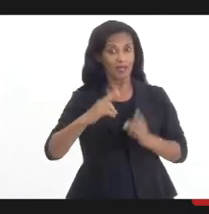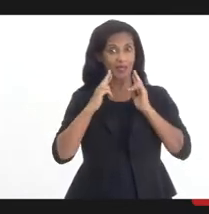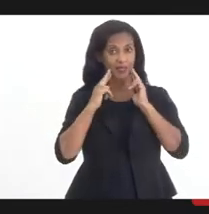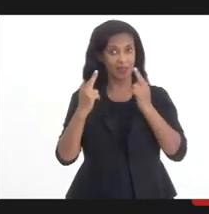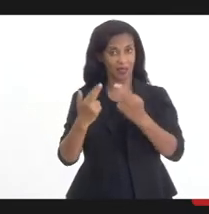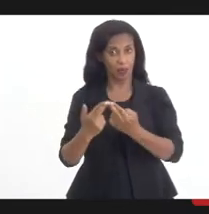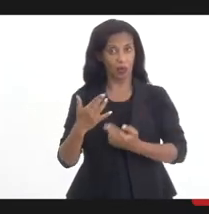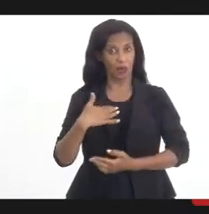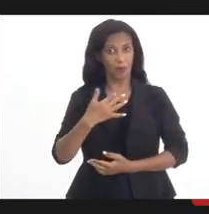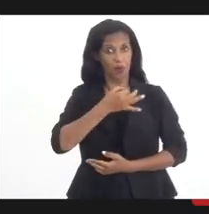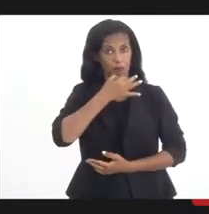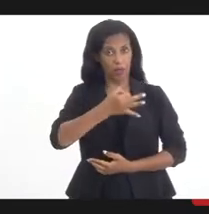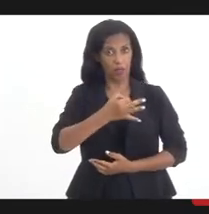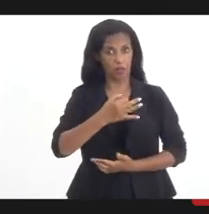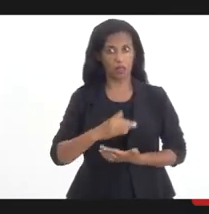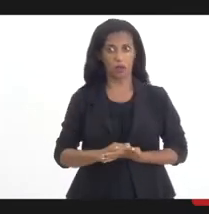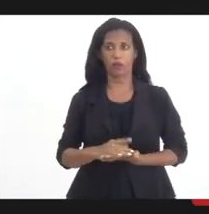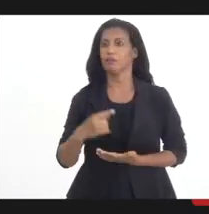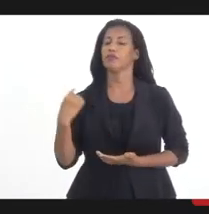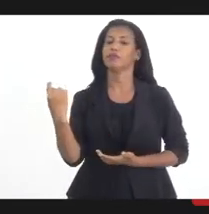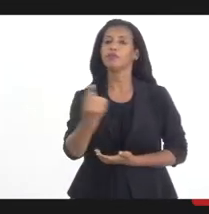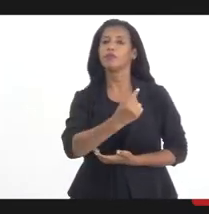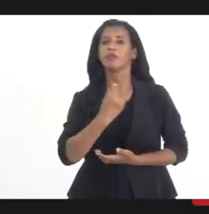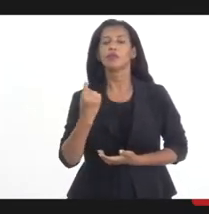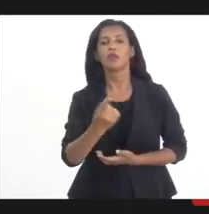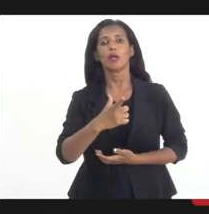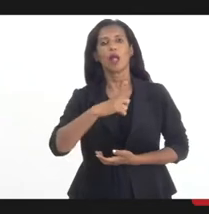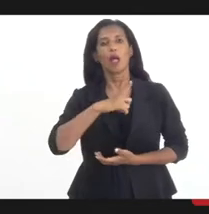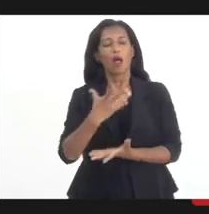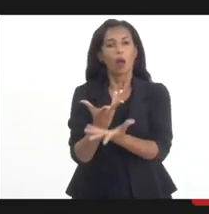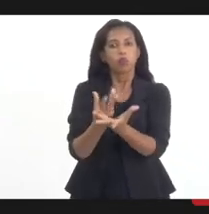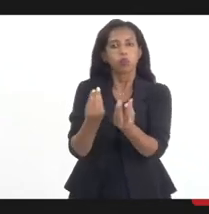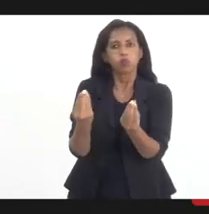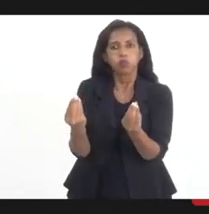na minha opinião, nós temos